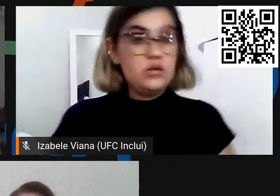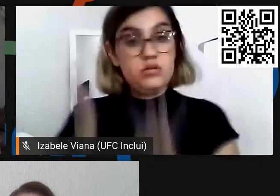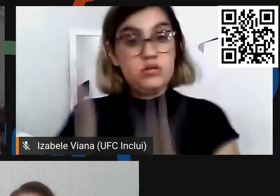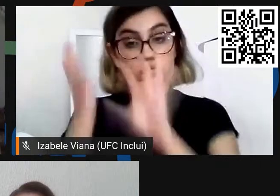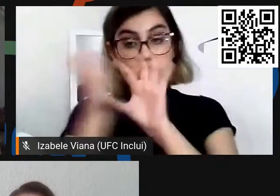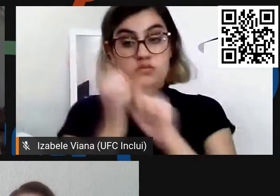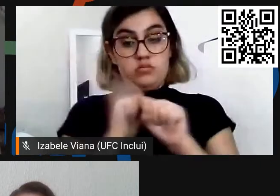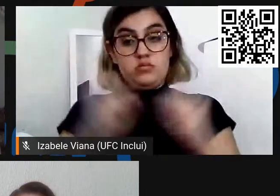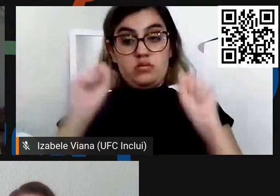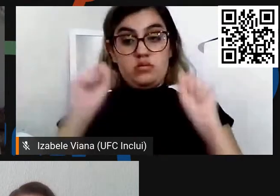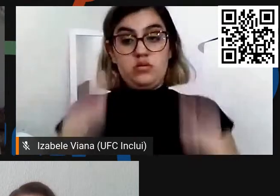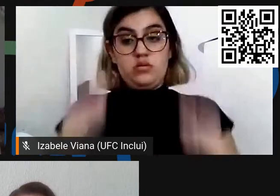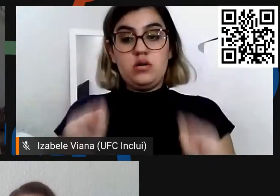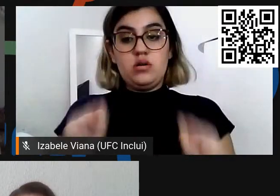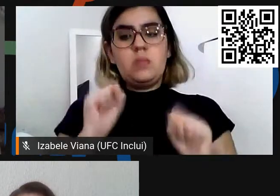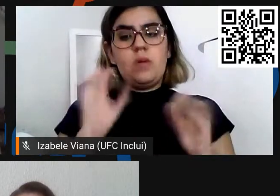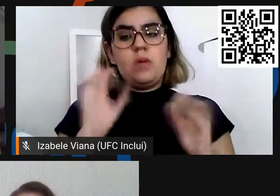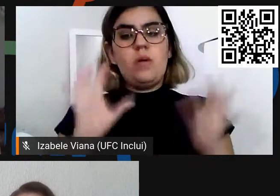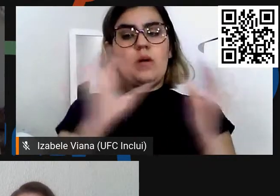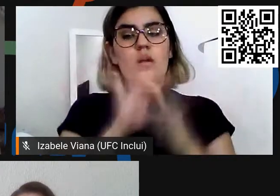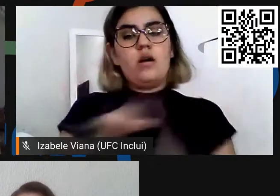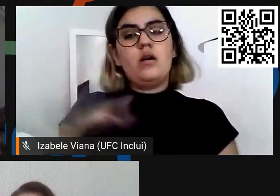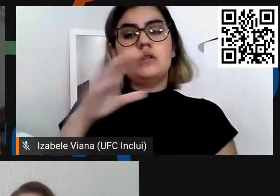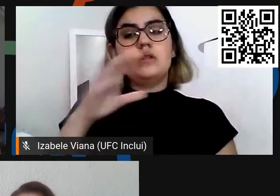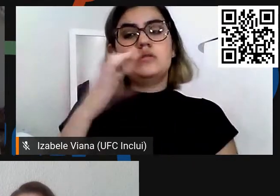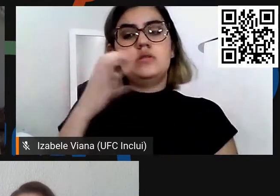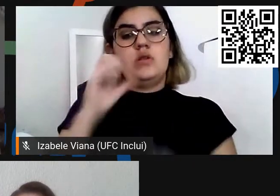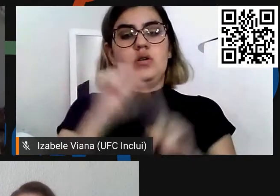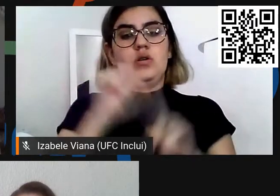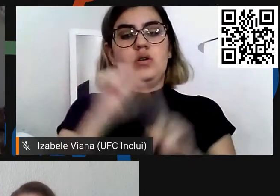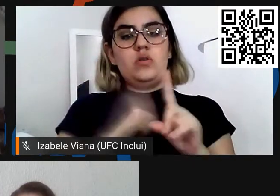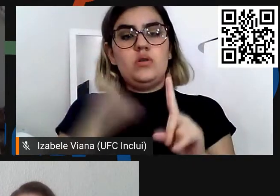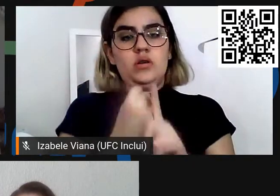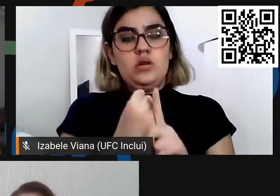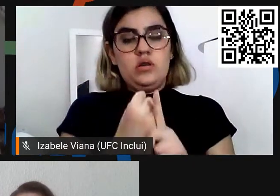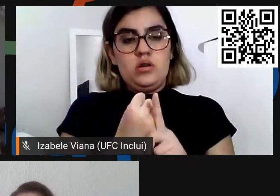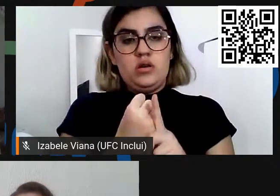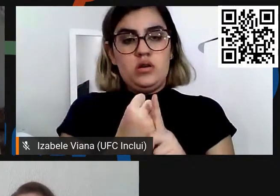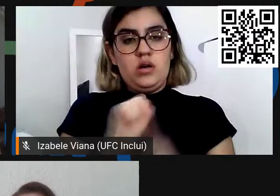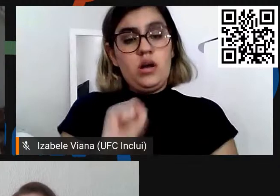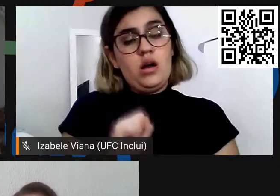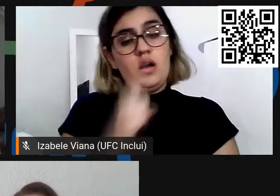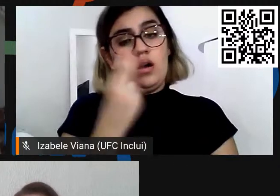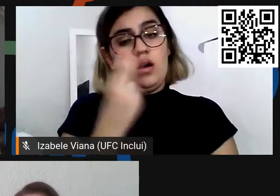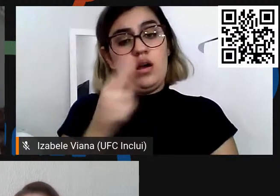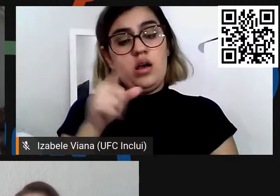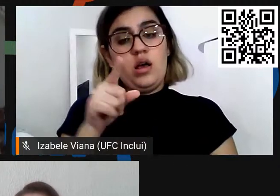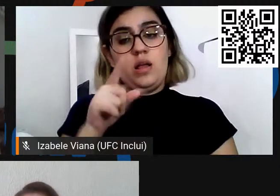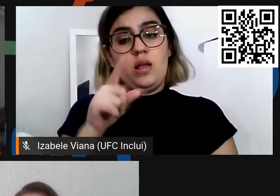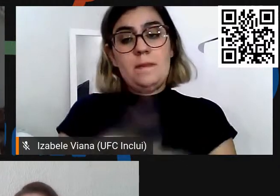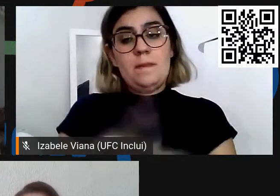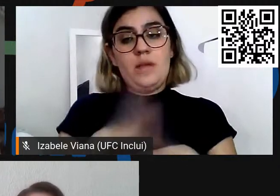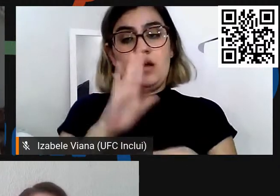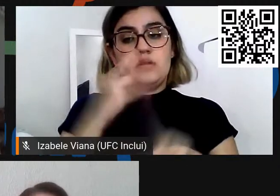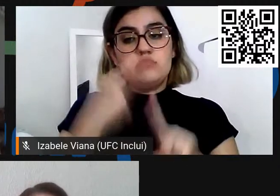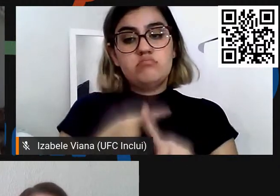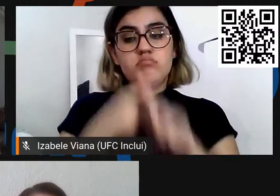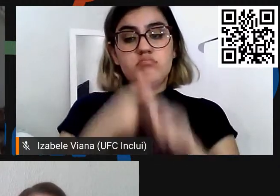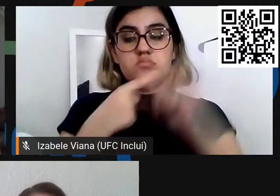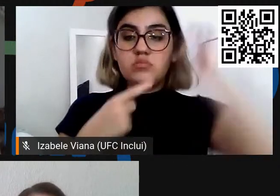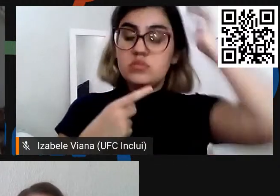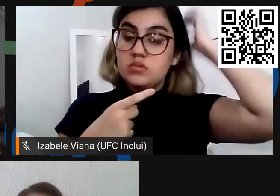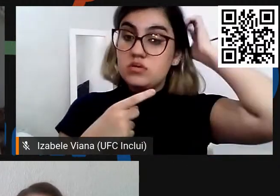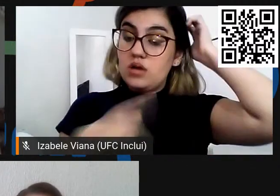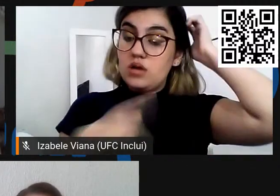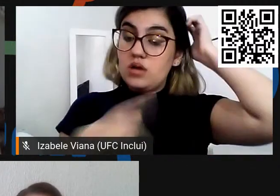área das ciências sociais aplicadas, ou ela dá melhores frutos, ou é mais vantajosa apenas a área da